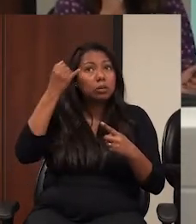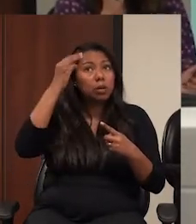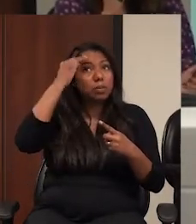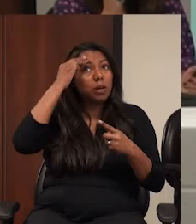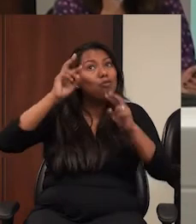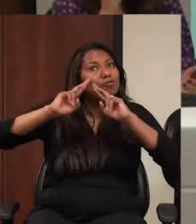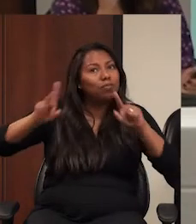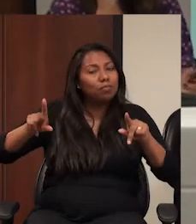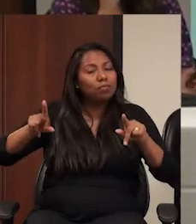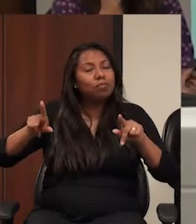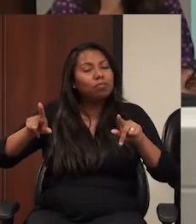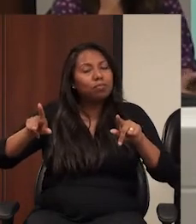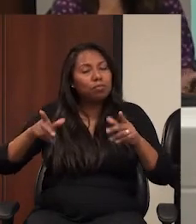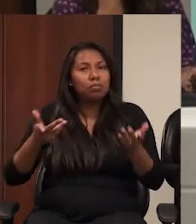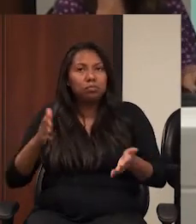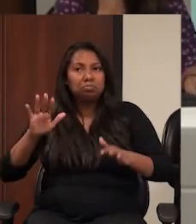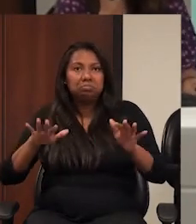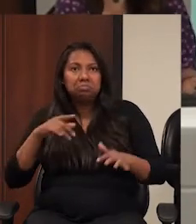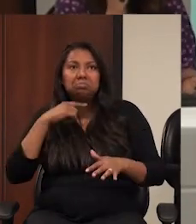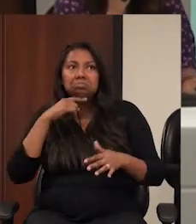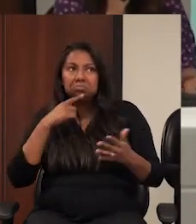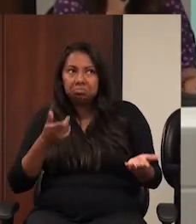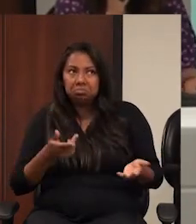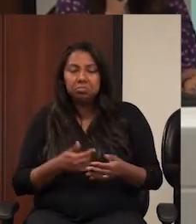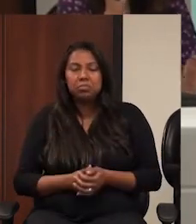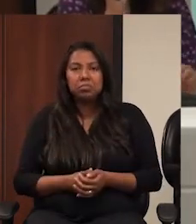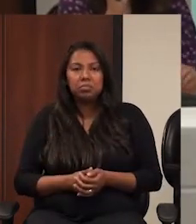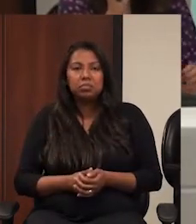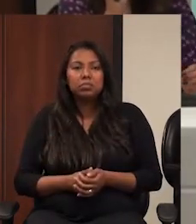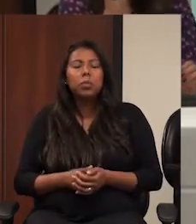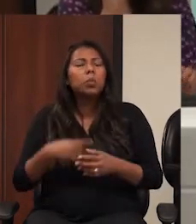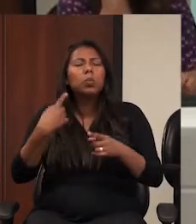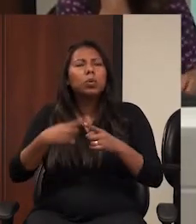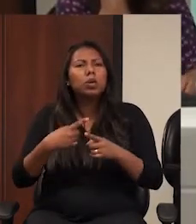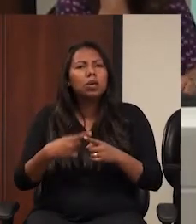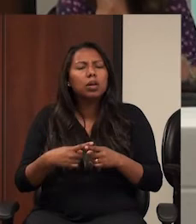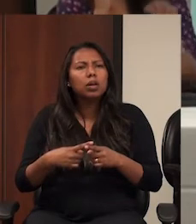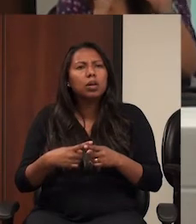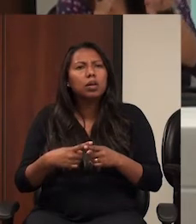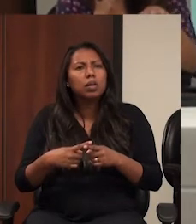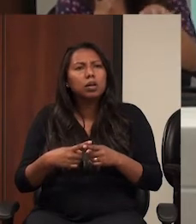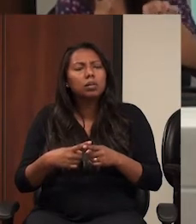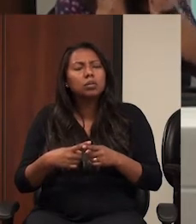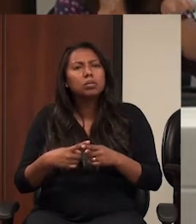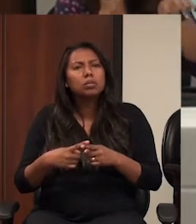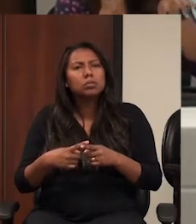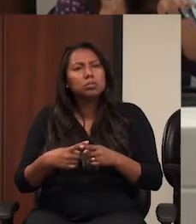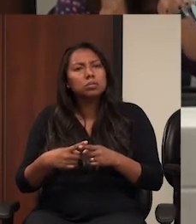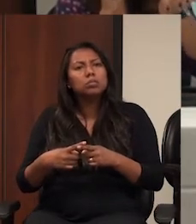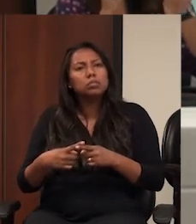são diferentes. E isso foi escolhido assim justamente para que se fosse inserido